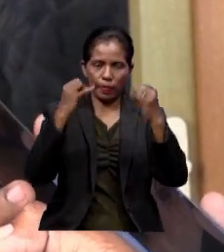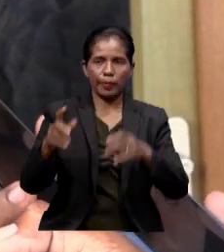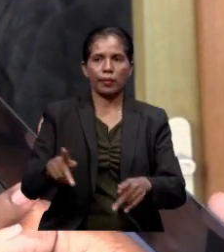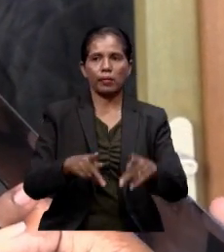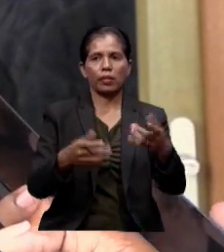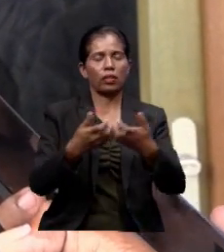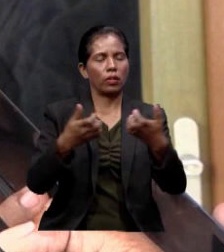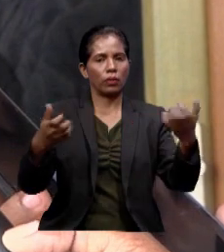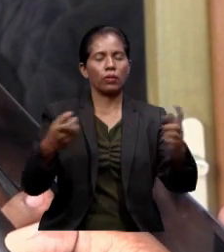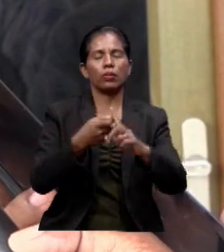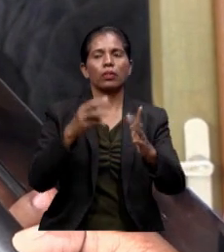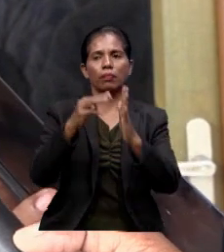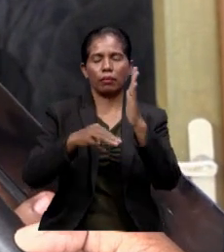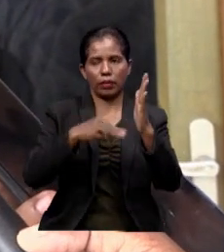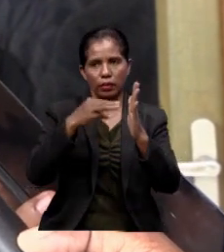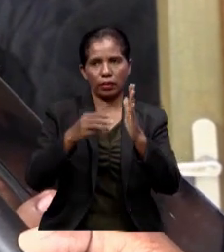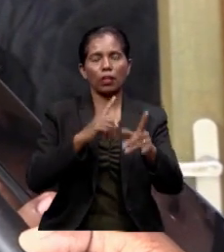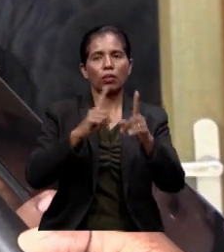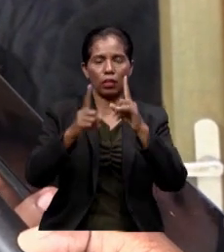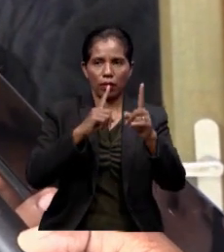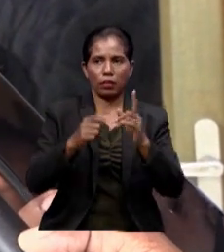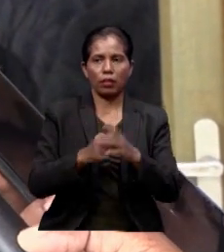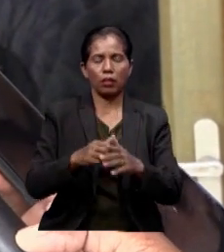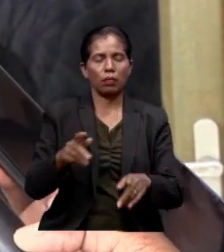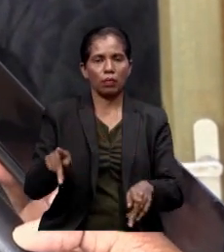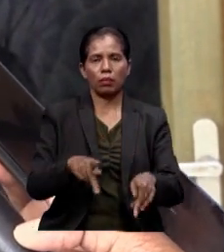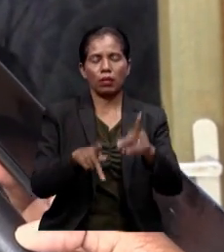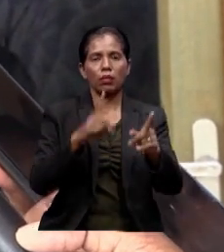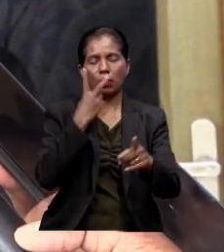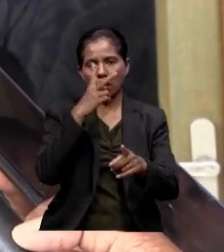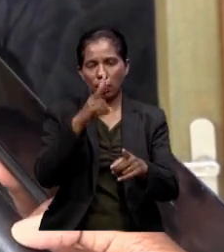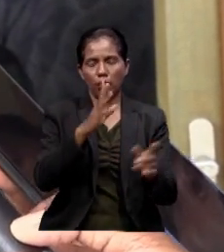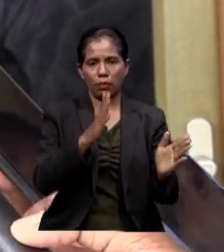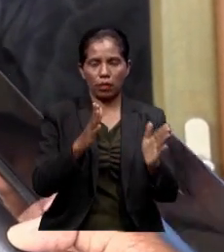dos media. E sira obrigação tem que qualia para público acompanha para processo sira.